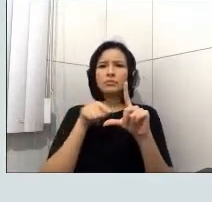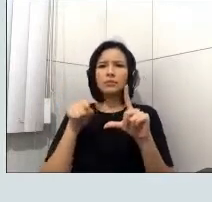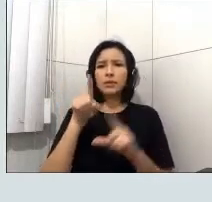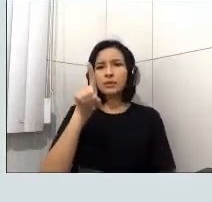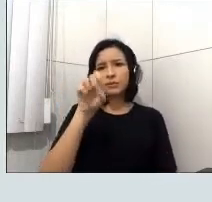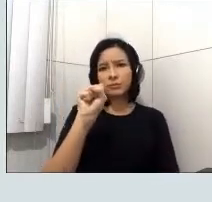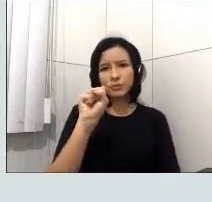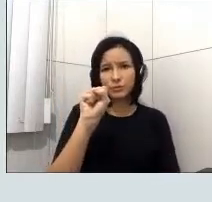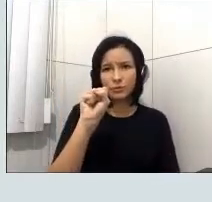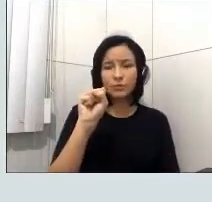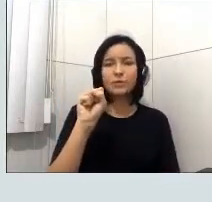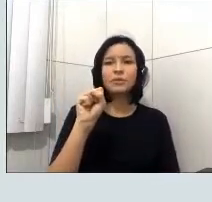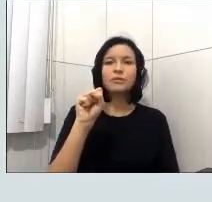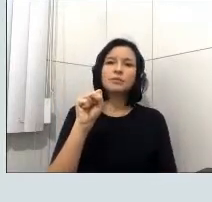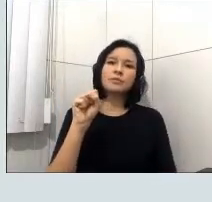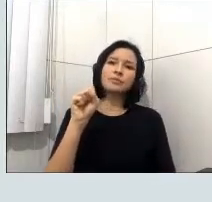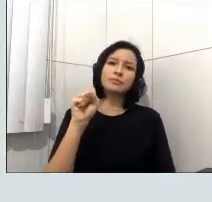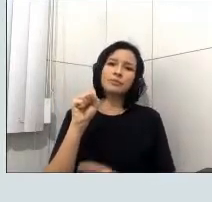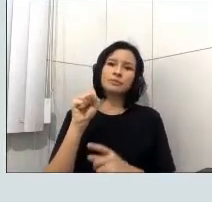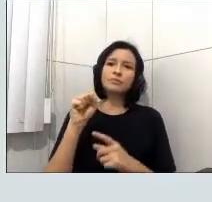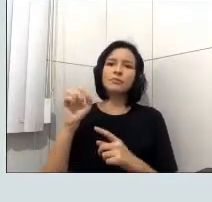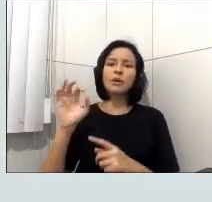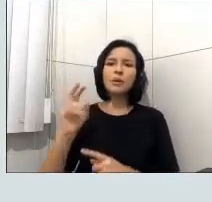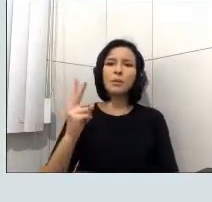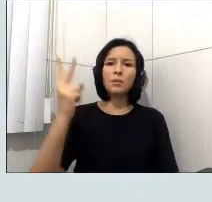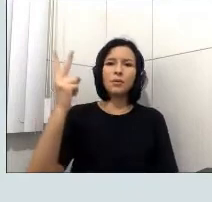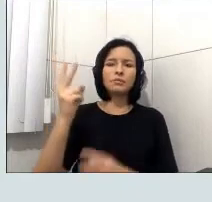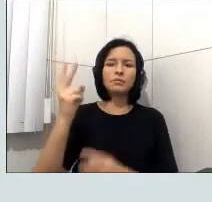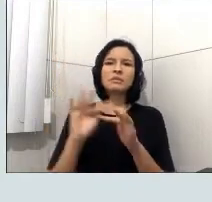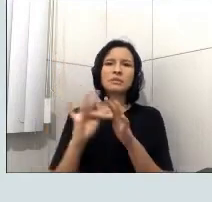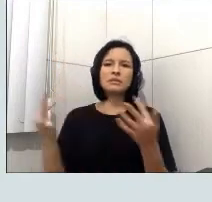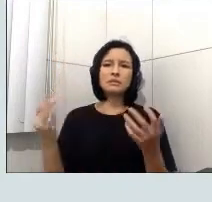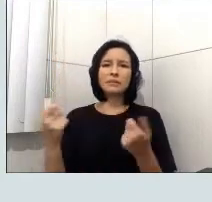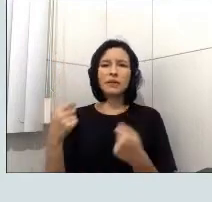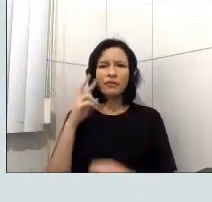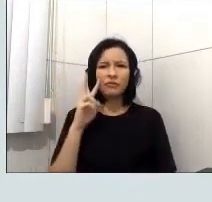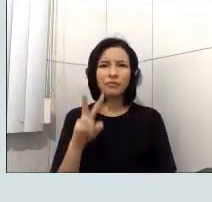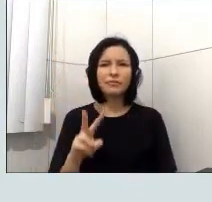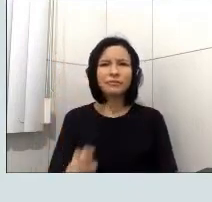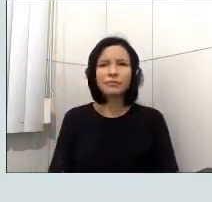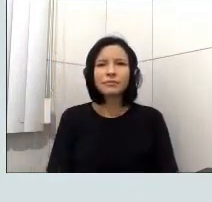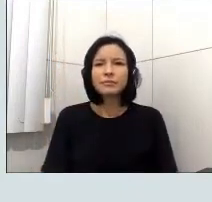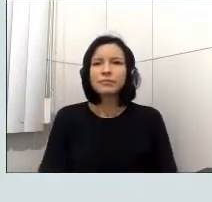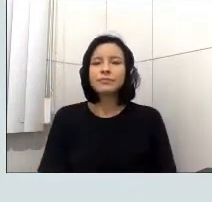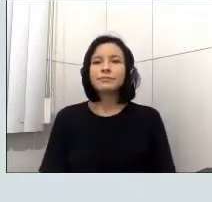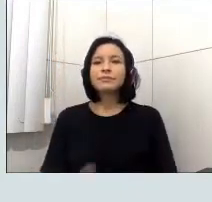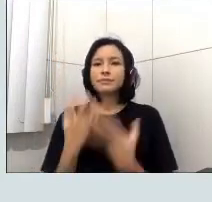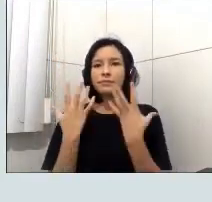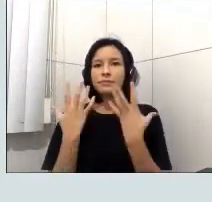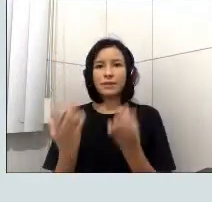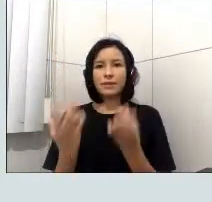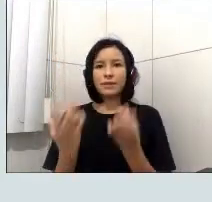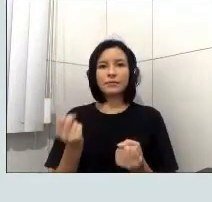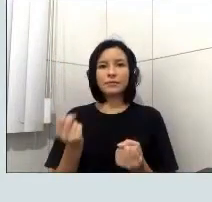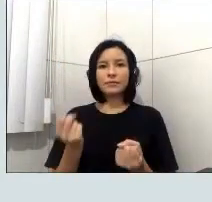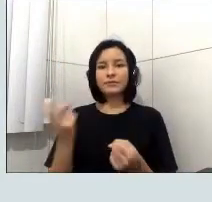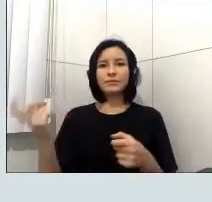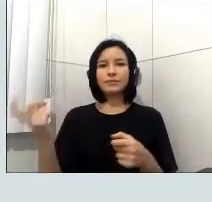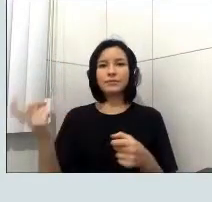ao quadrado, ok? Uma questão bem simples. E agora vamos. Você volta o slide, por favor.